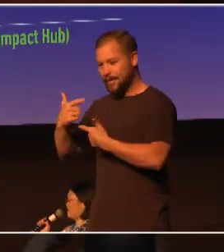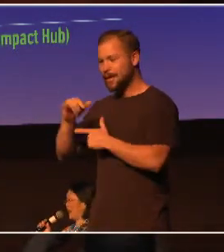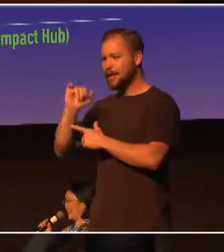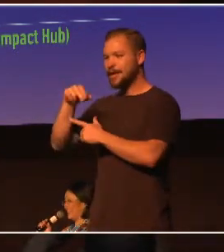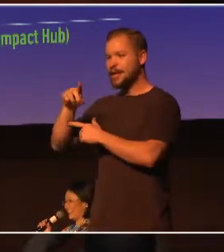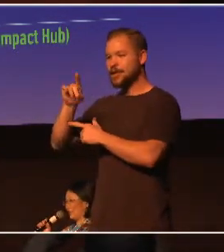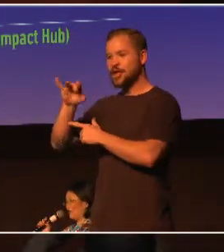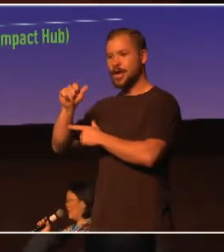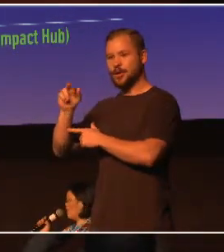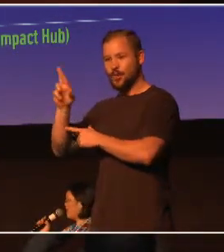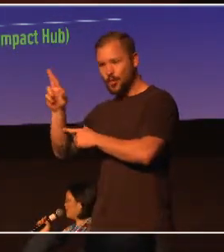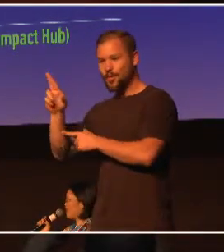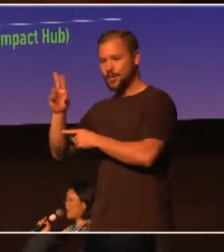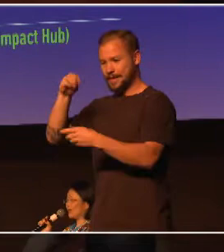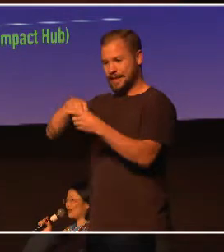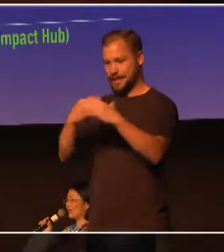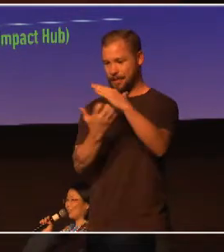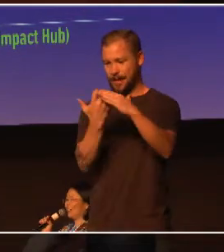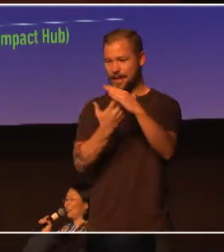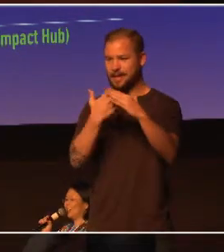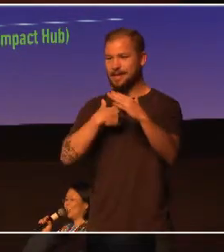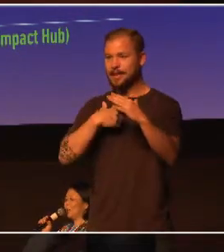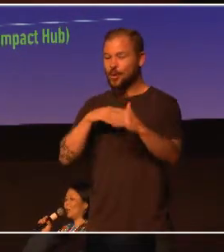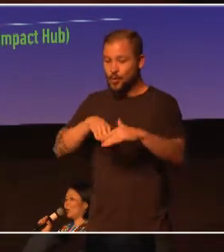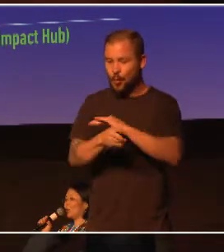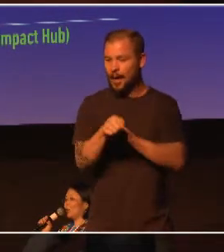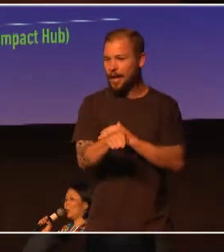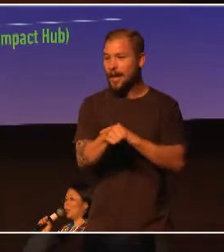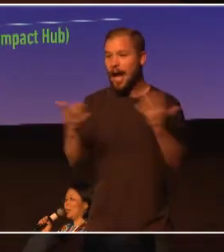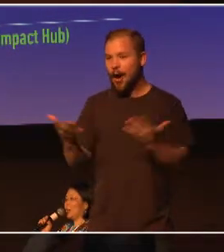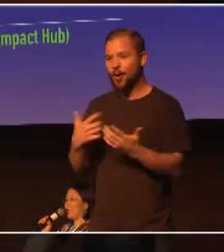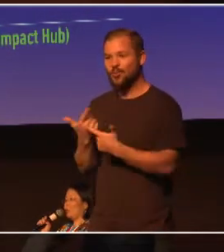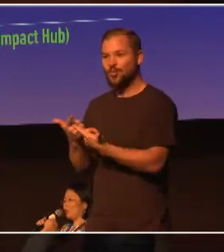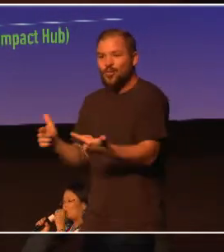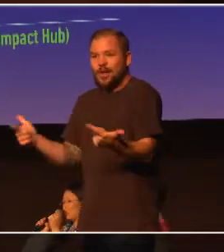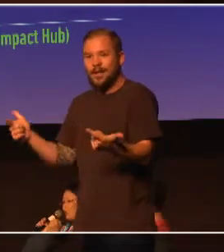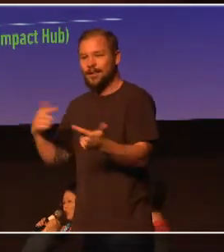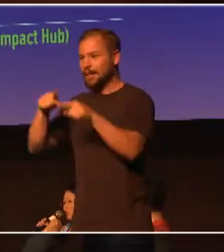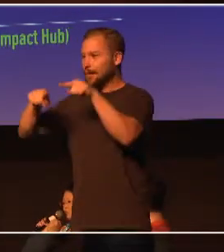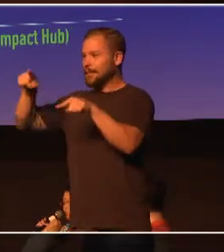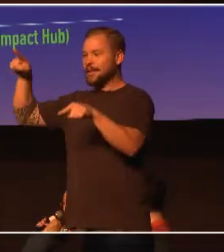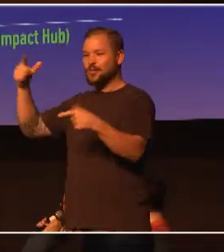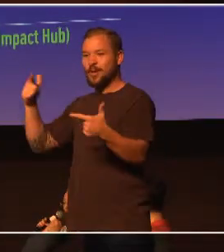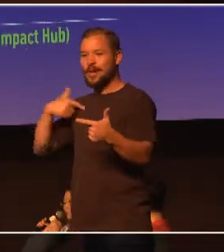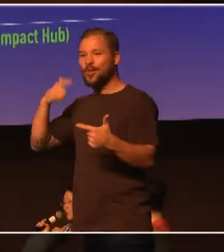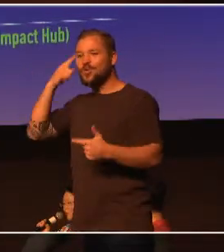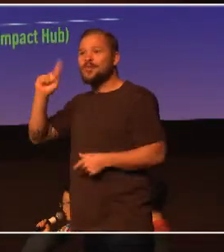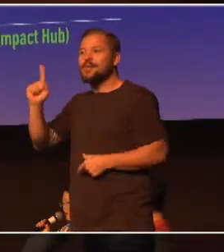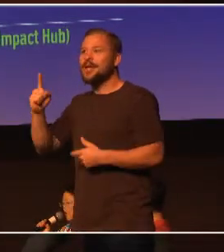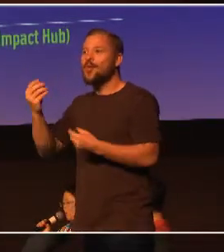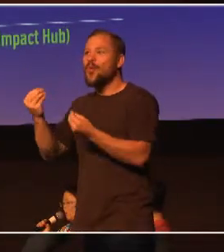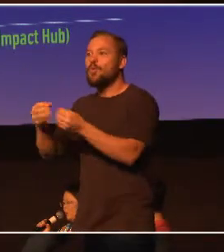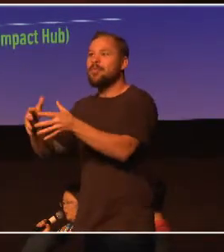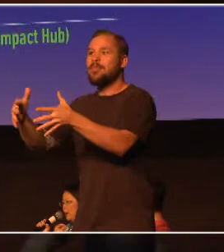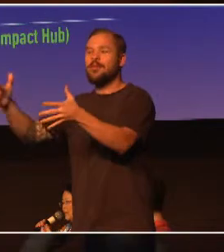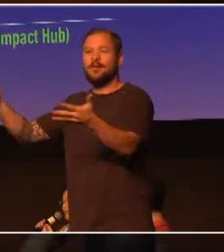em empresas, isso me incomoda demais, né? Mas eu acho que, quando o propósito pessoal está bem